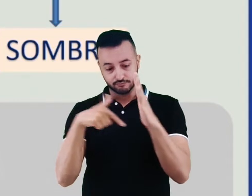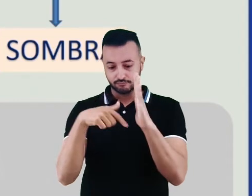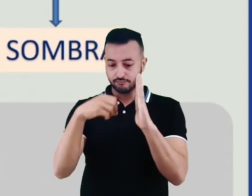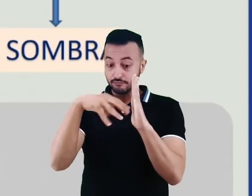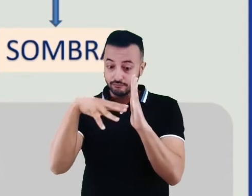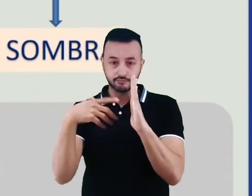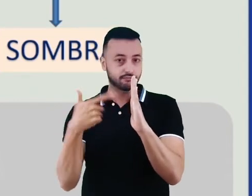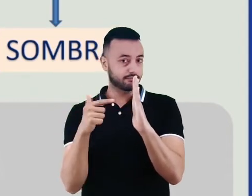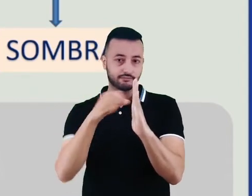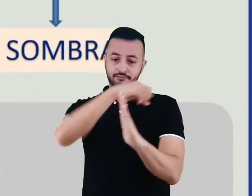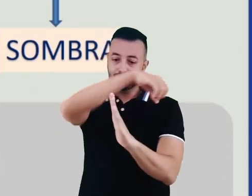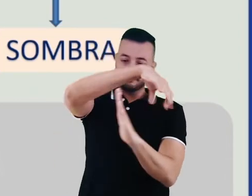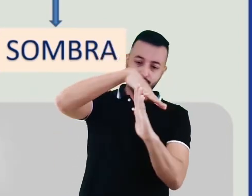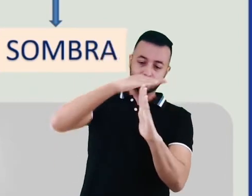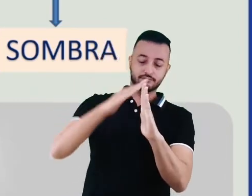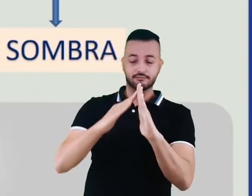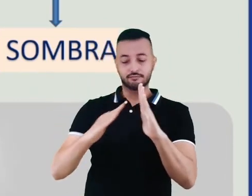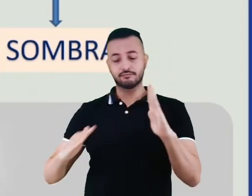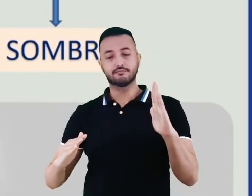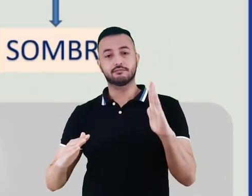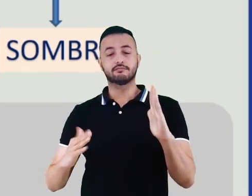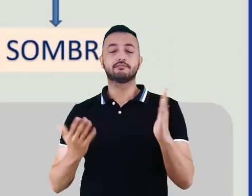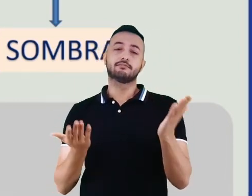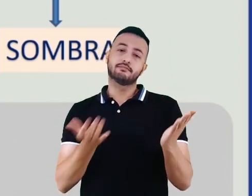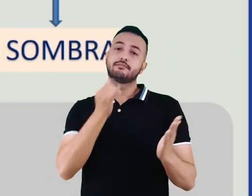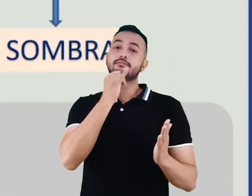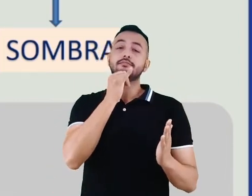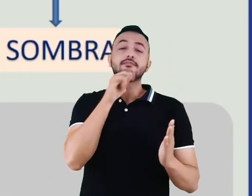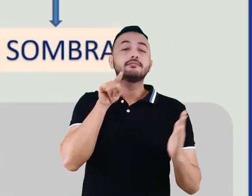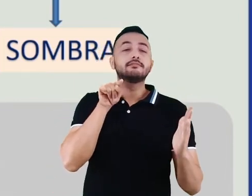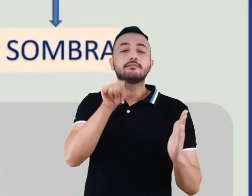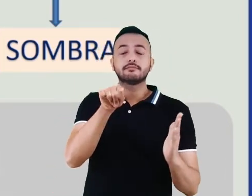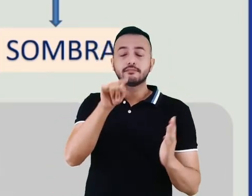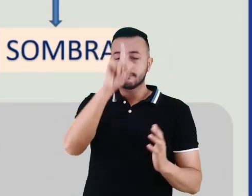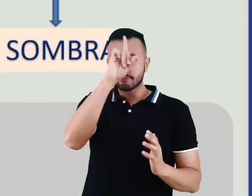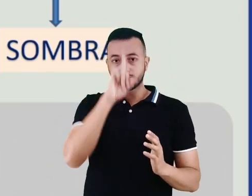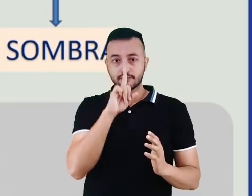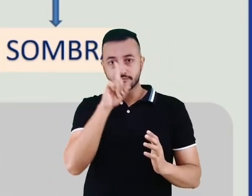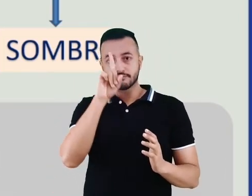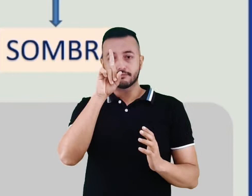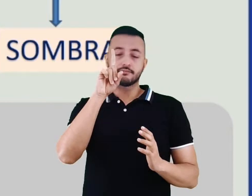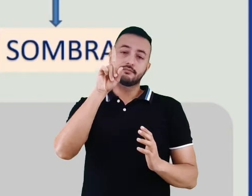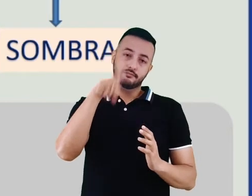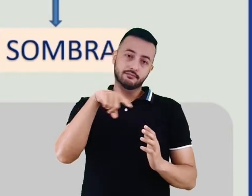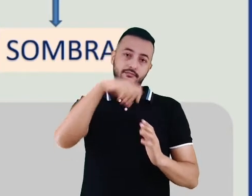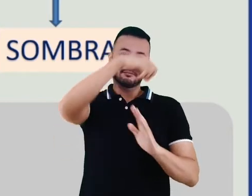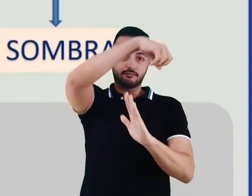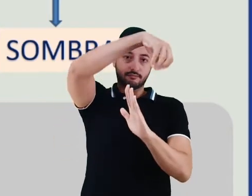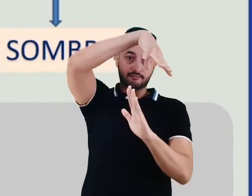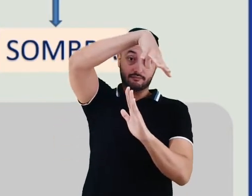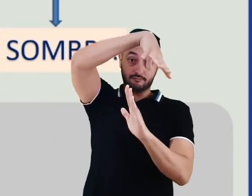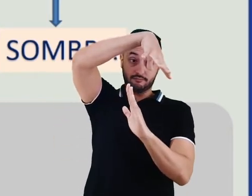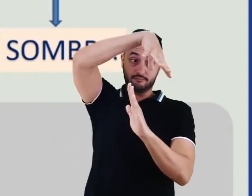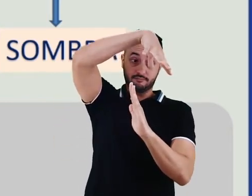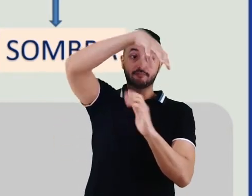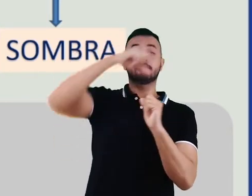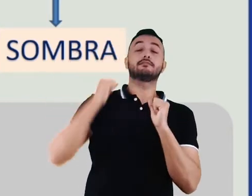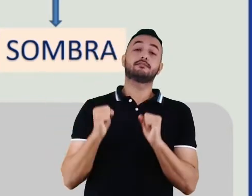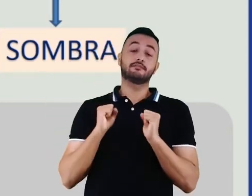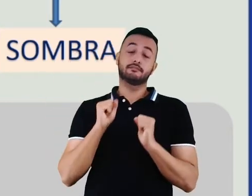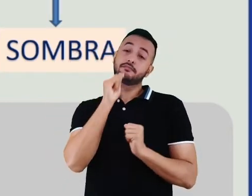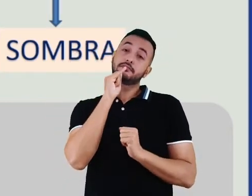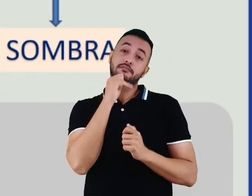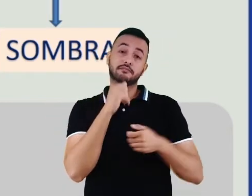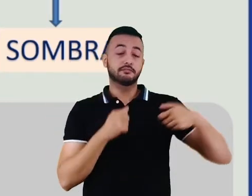bom? Então, vamos supor que esse pontinho amarelinho aí é uma fonte de luz, que pode ser, por exemplo,